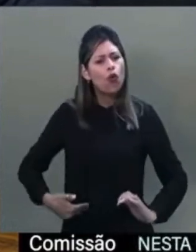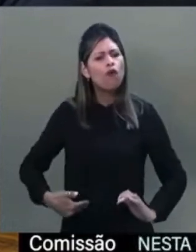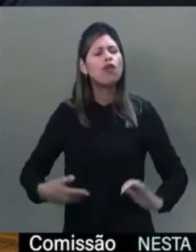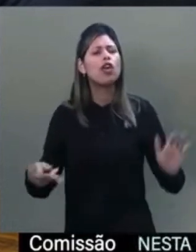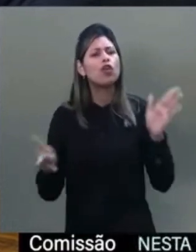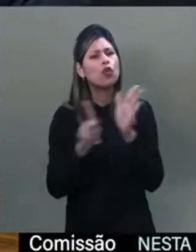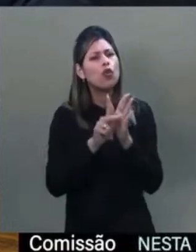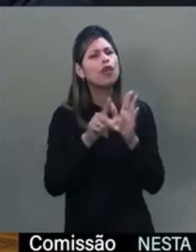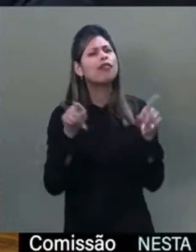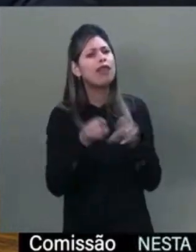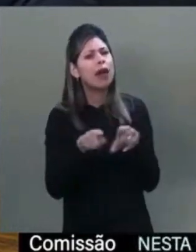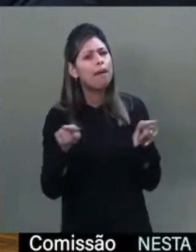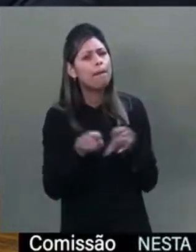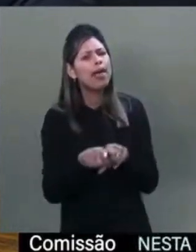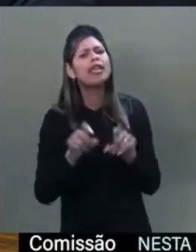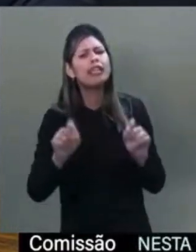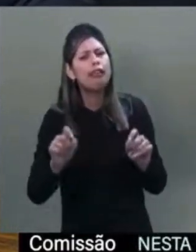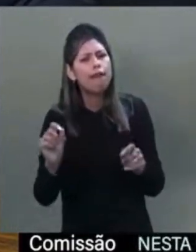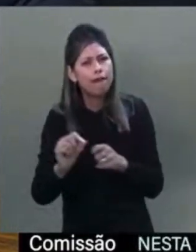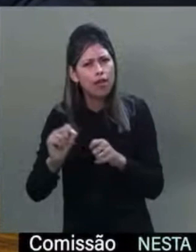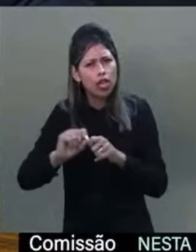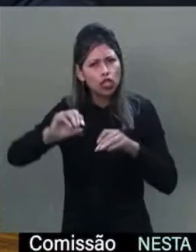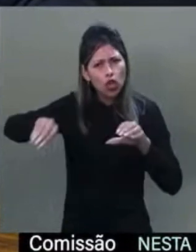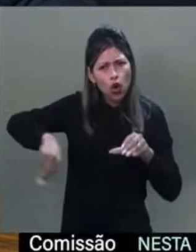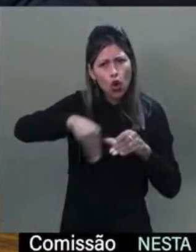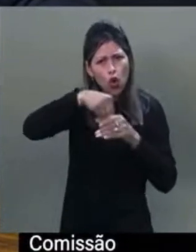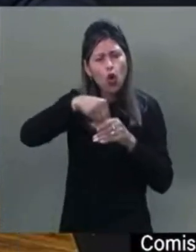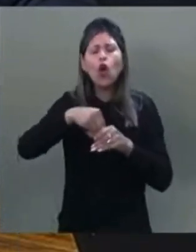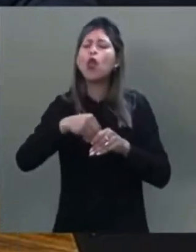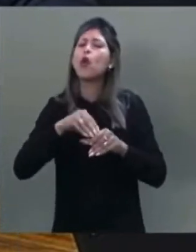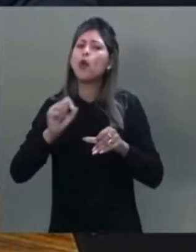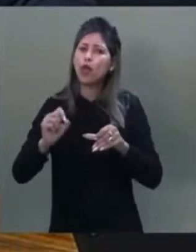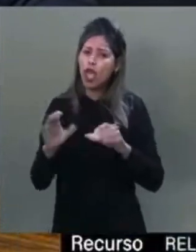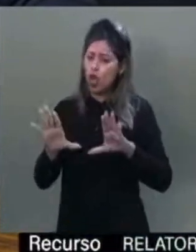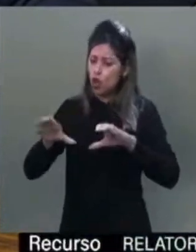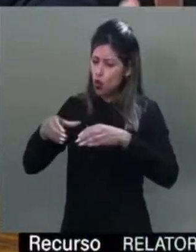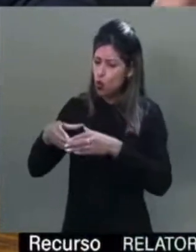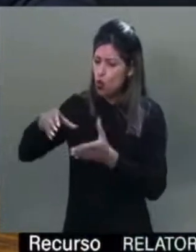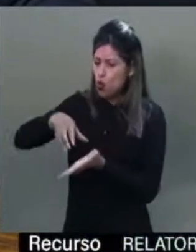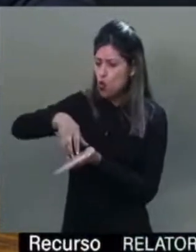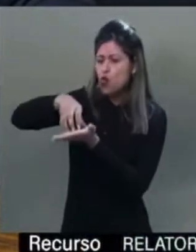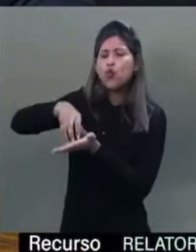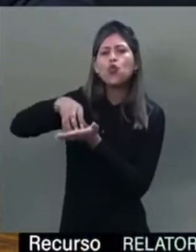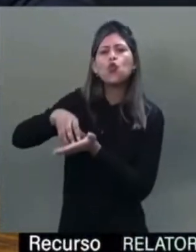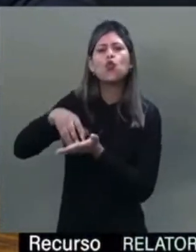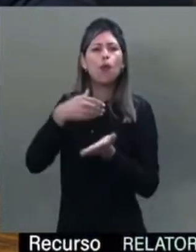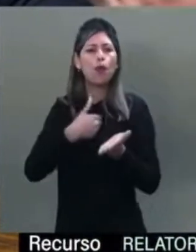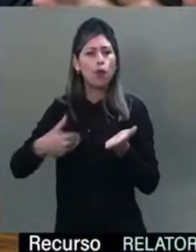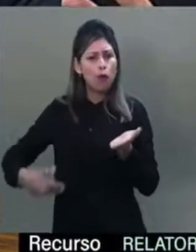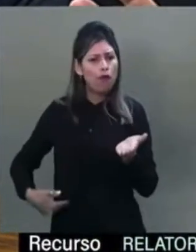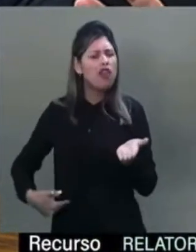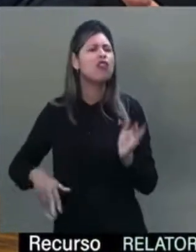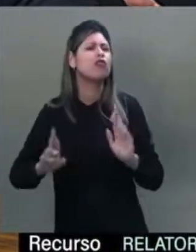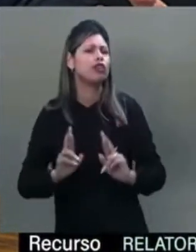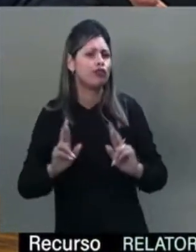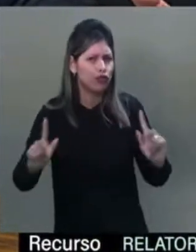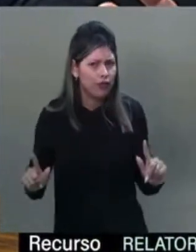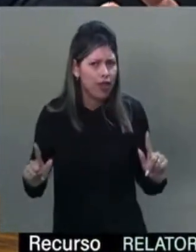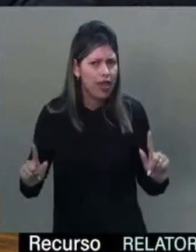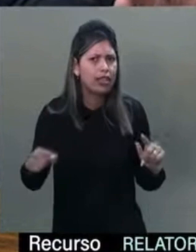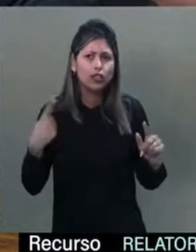o comportamento de quem fez parte da base do atual governo com o novo governo é diferente. A gente votou